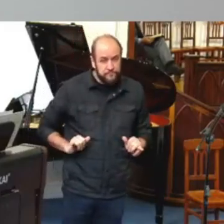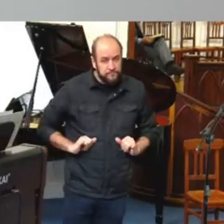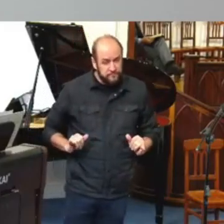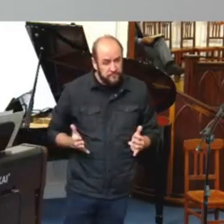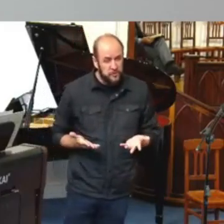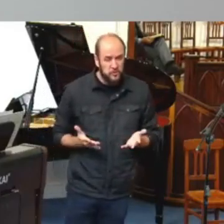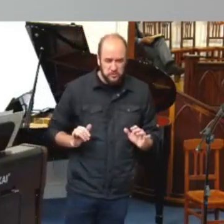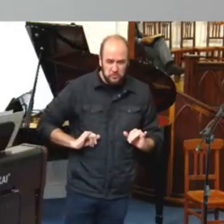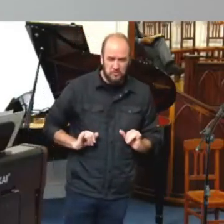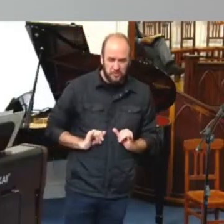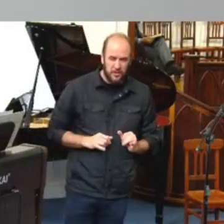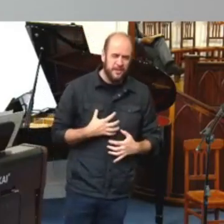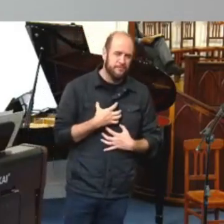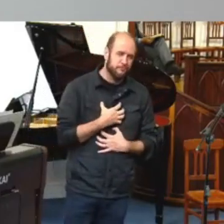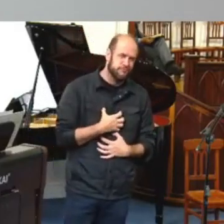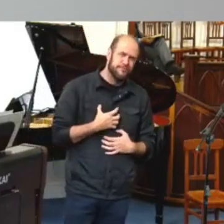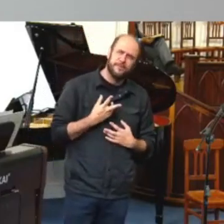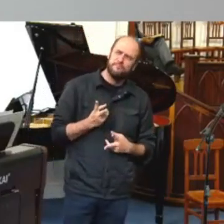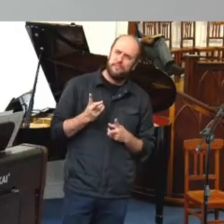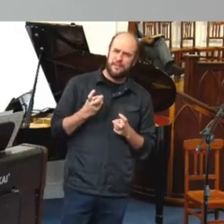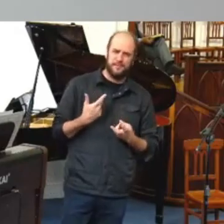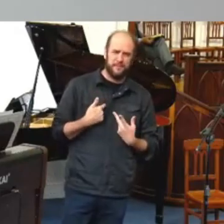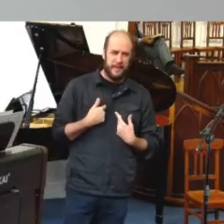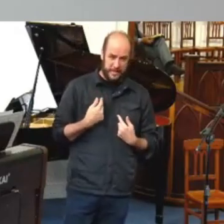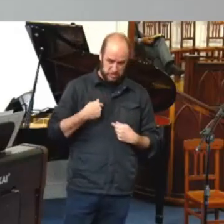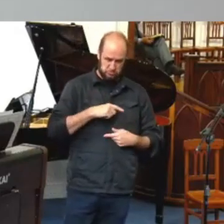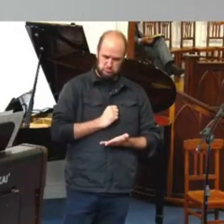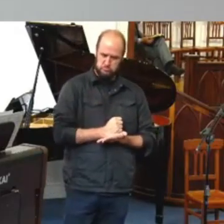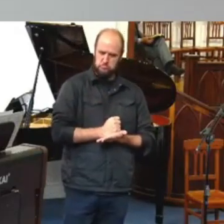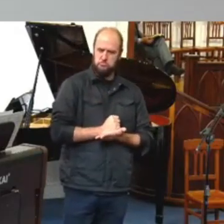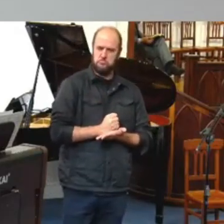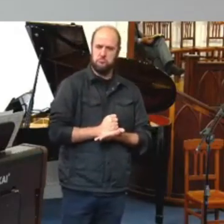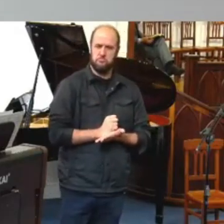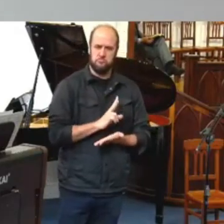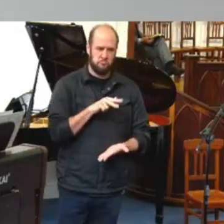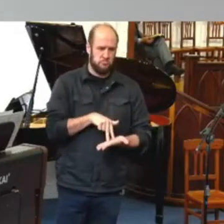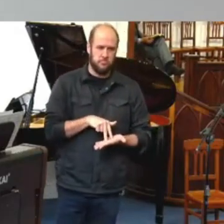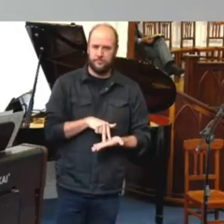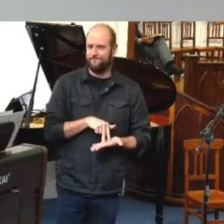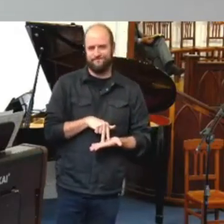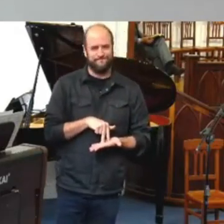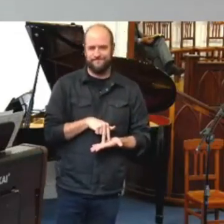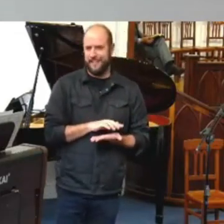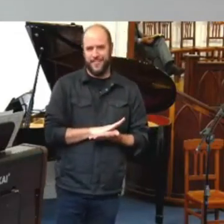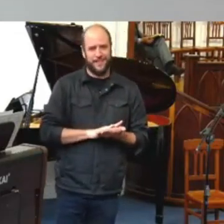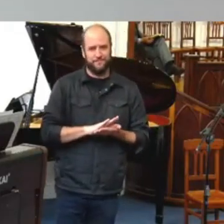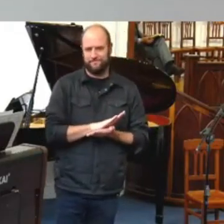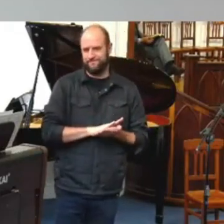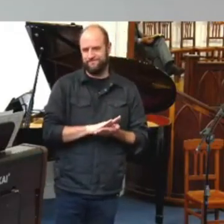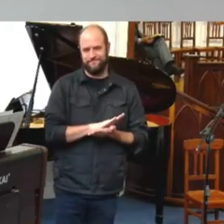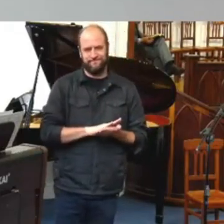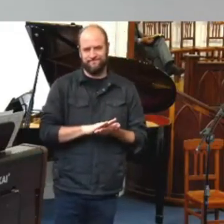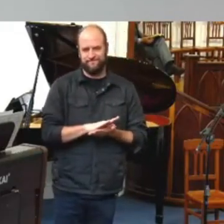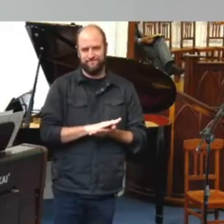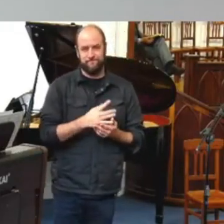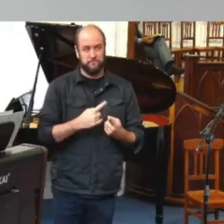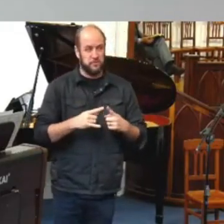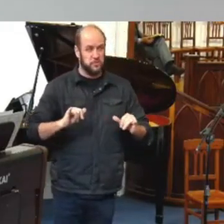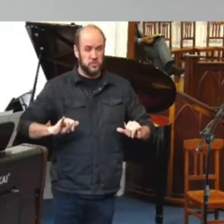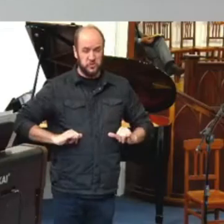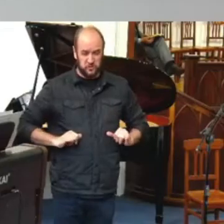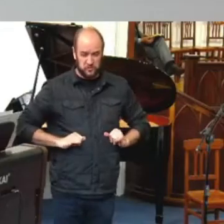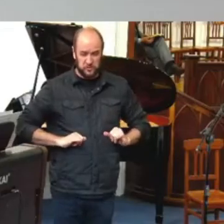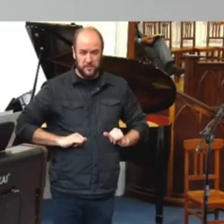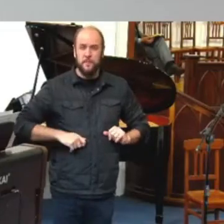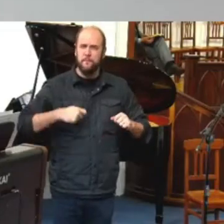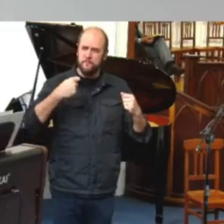percebendo que não estamos no controle de nossa vida e nunca estivemos. E que precisamos de alguém